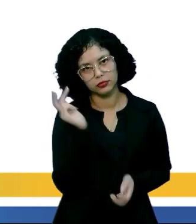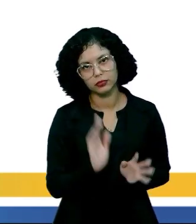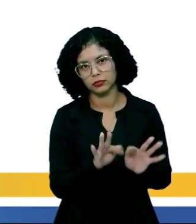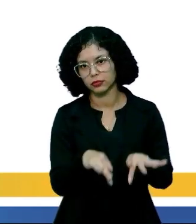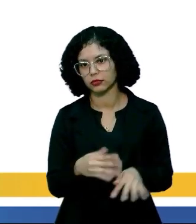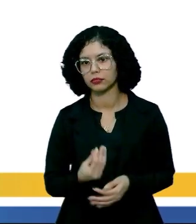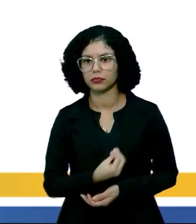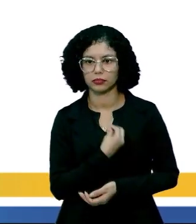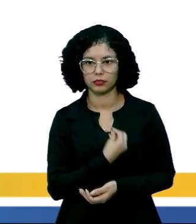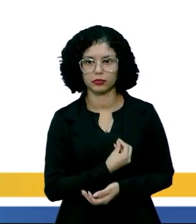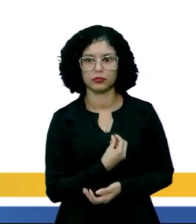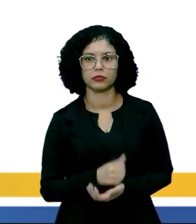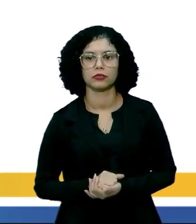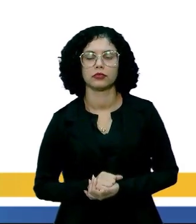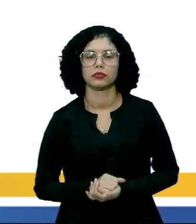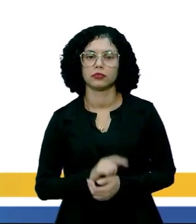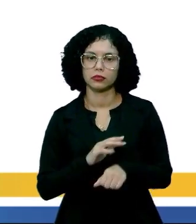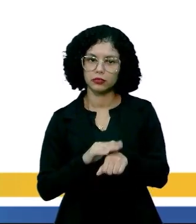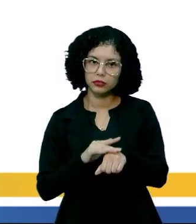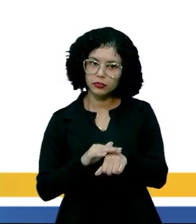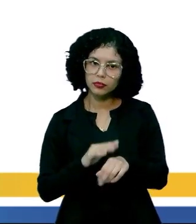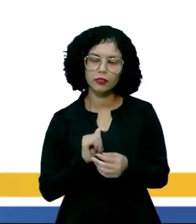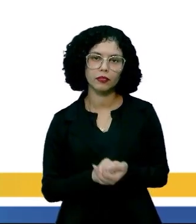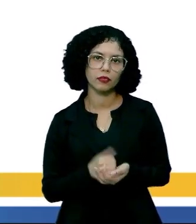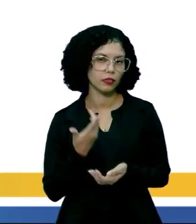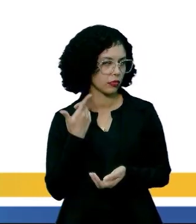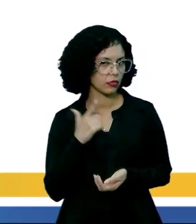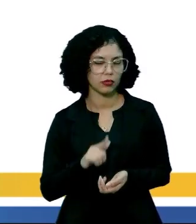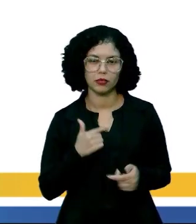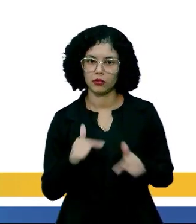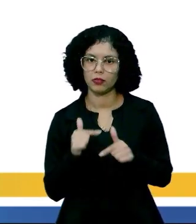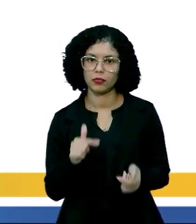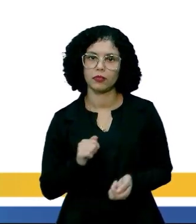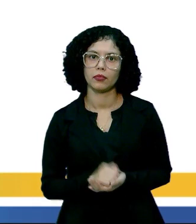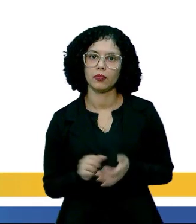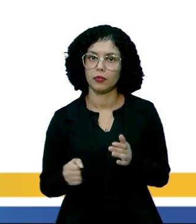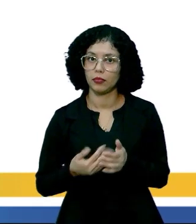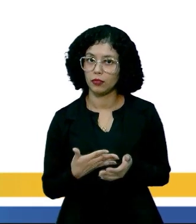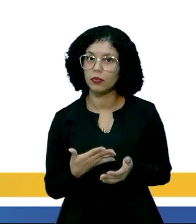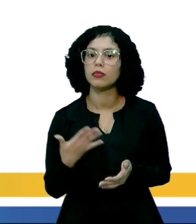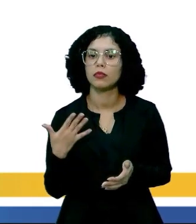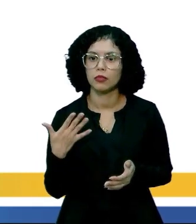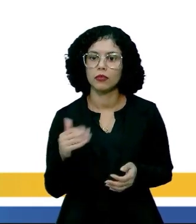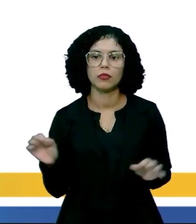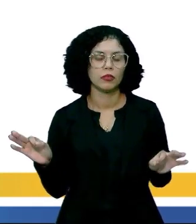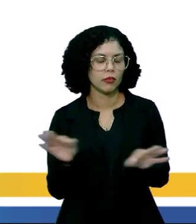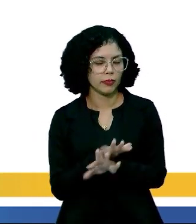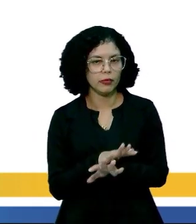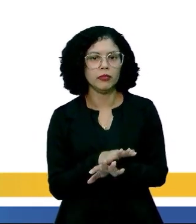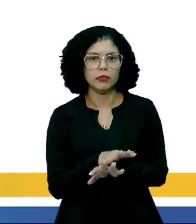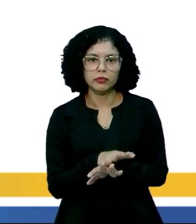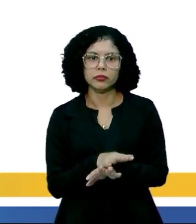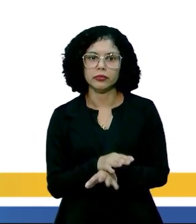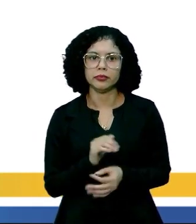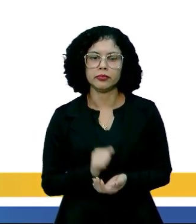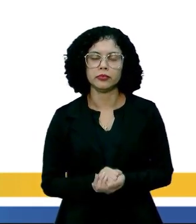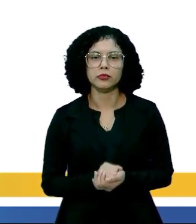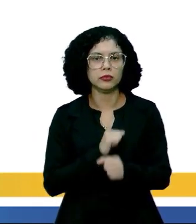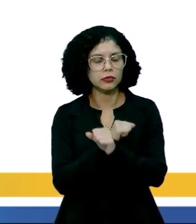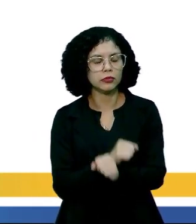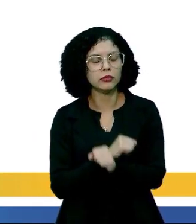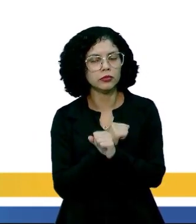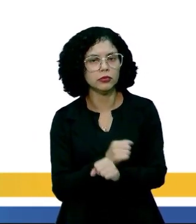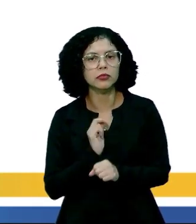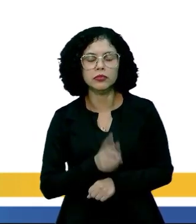estava no fim da vida, né? Já estava doente, não conseguia mais trabalhar. Então, muitos desses acabavam ficando nas senzalas,